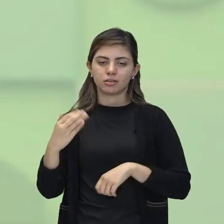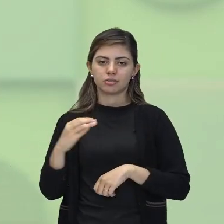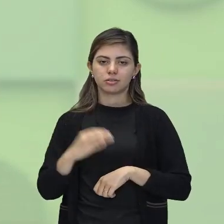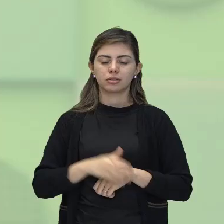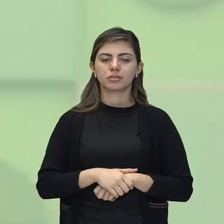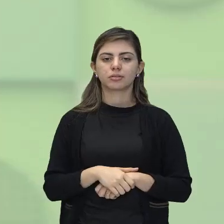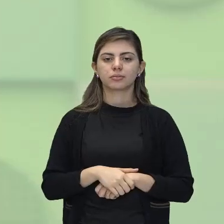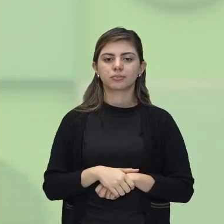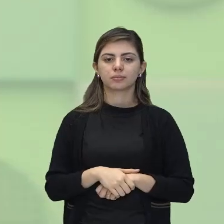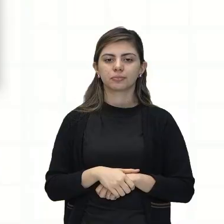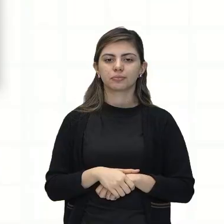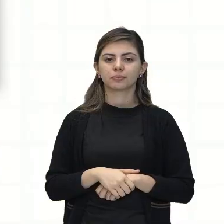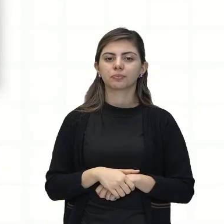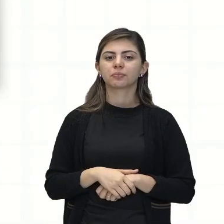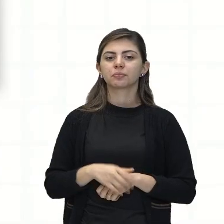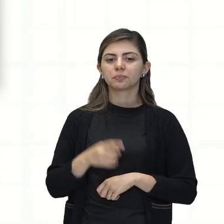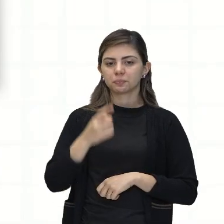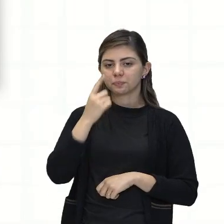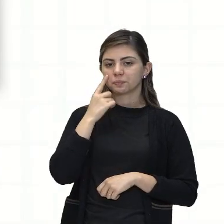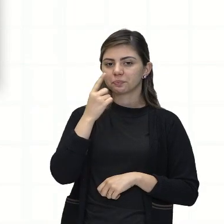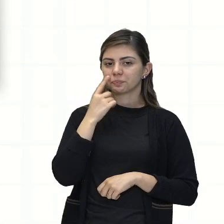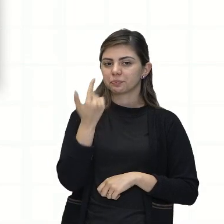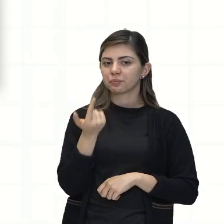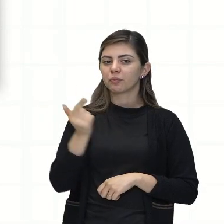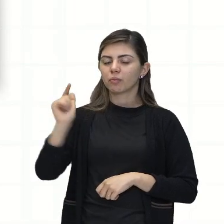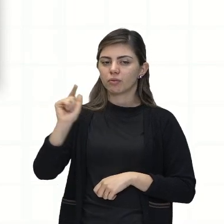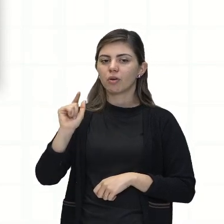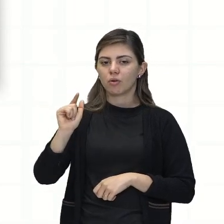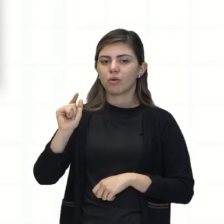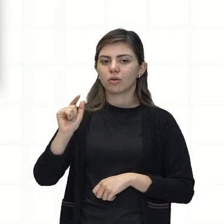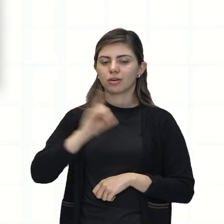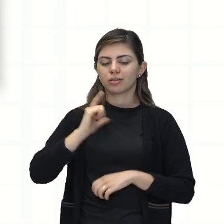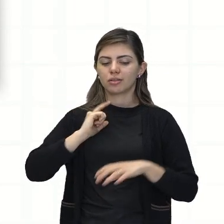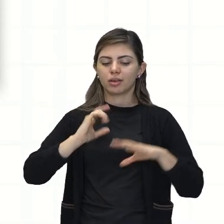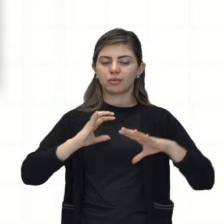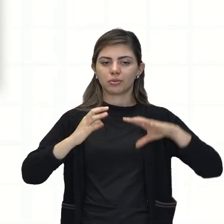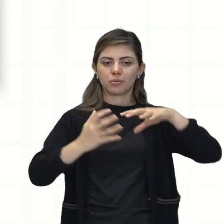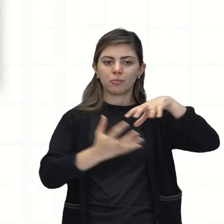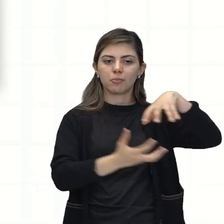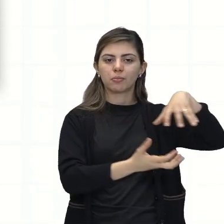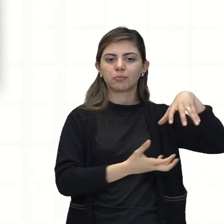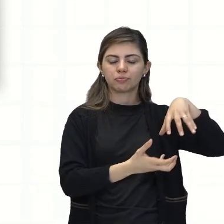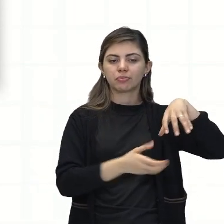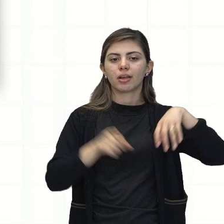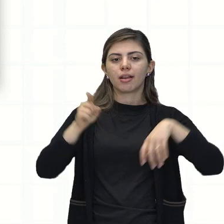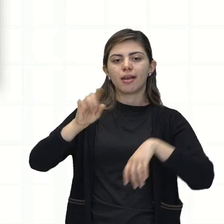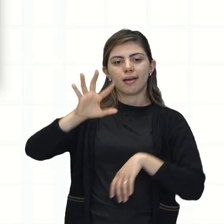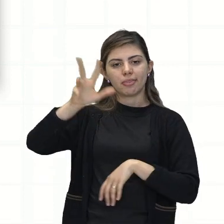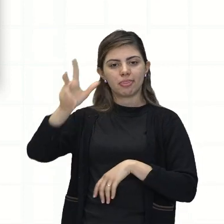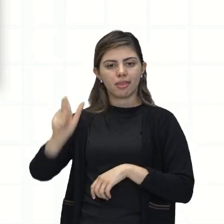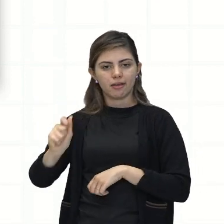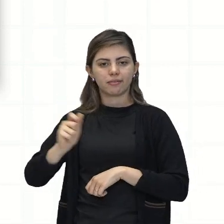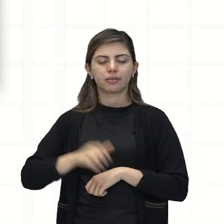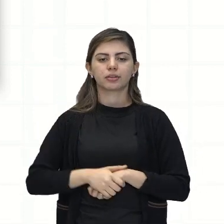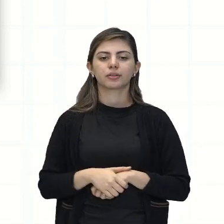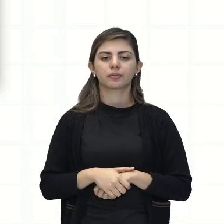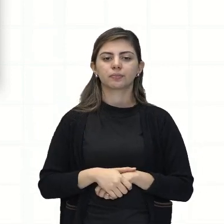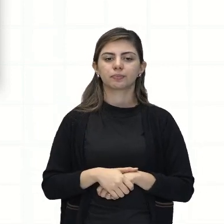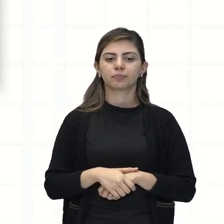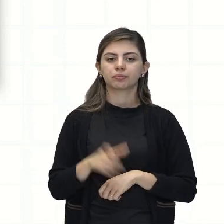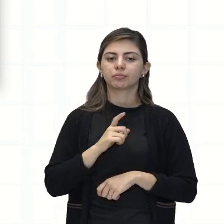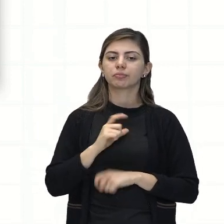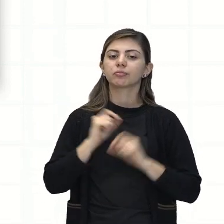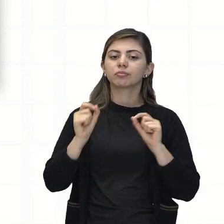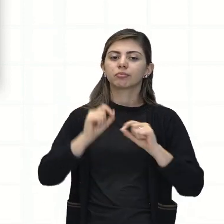ver agora com outros felinos ao redor do mundo. Lá, felinos da África, nós temos